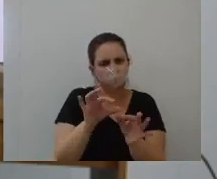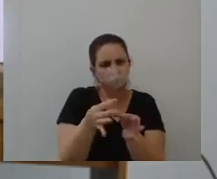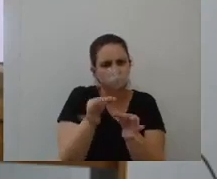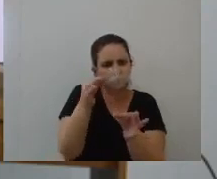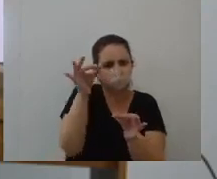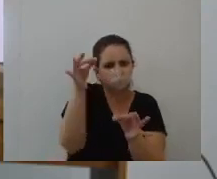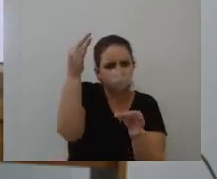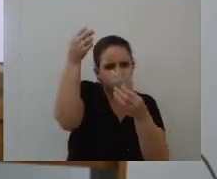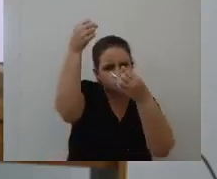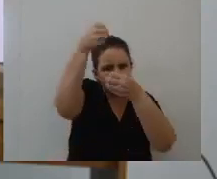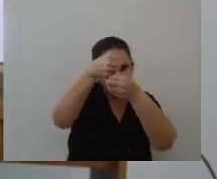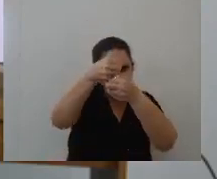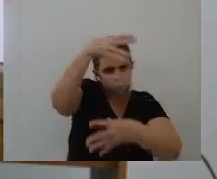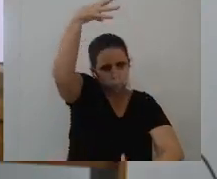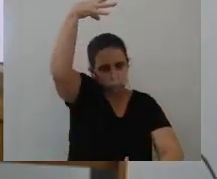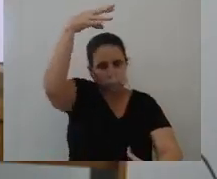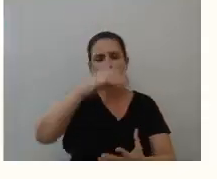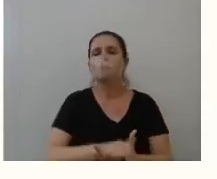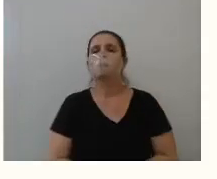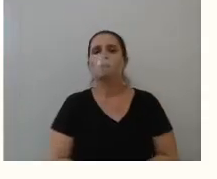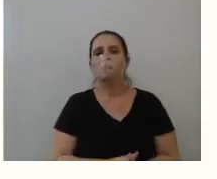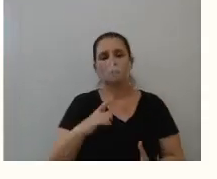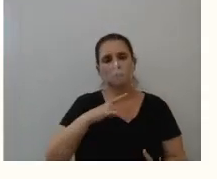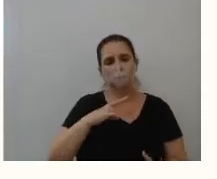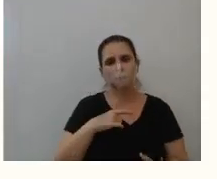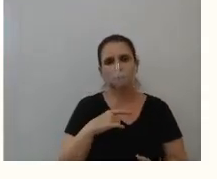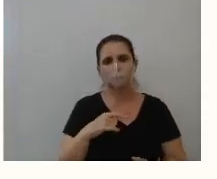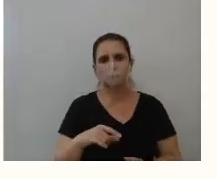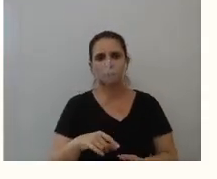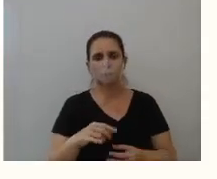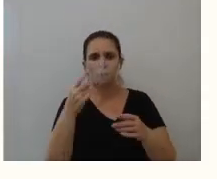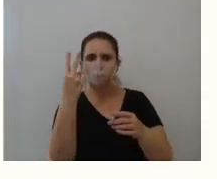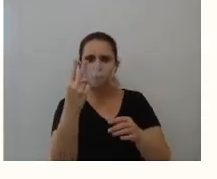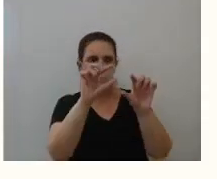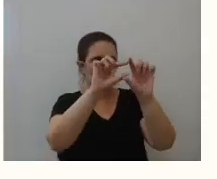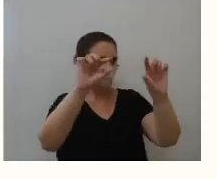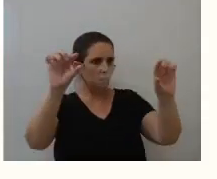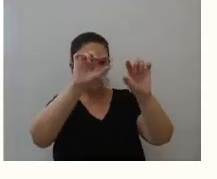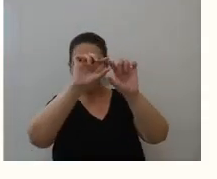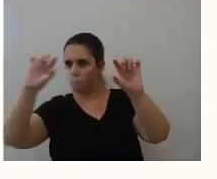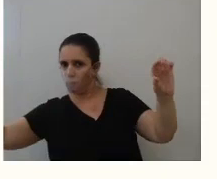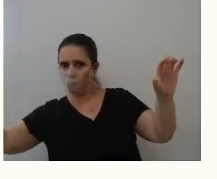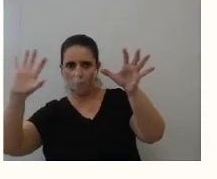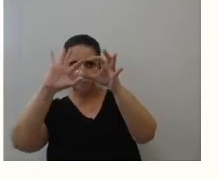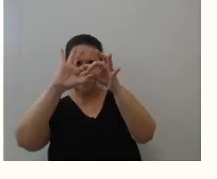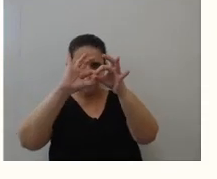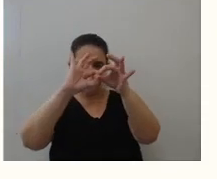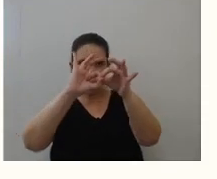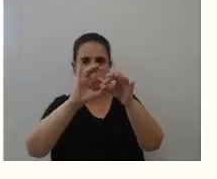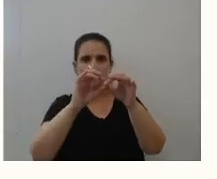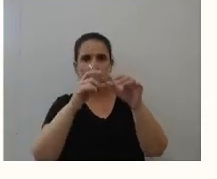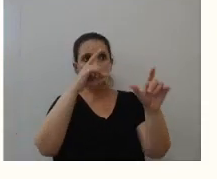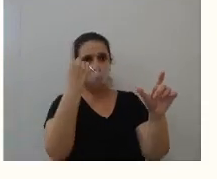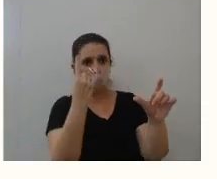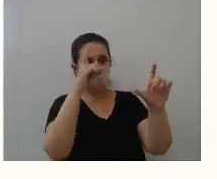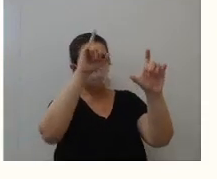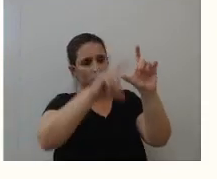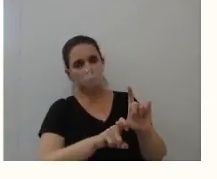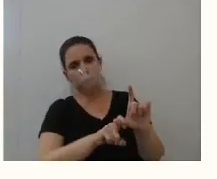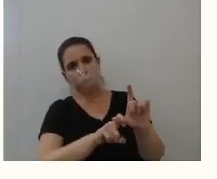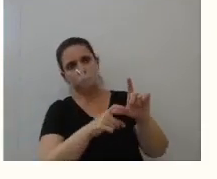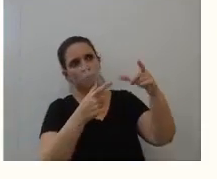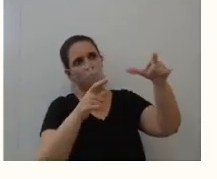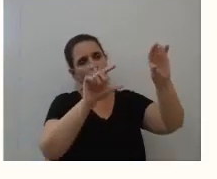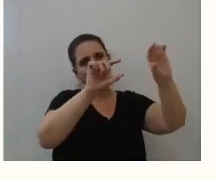lá. Aí nós temos aí, ó, conjunções subordinativas ligam duas orações, subordinando uma à outra, ou